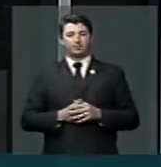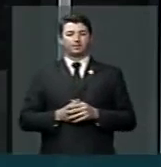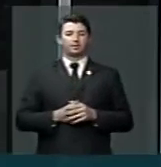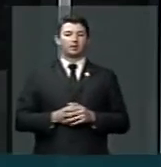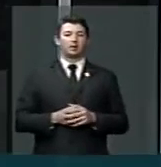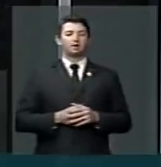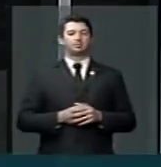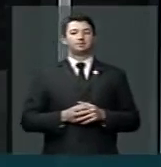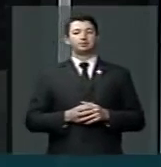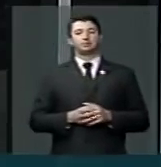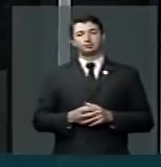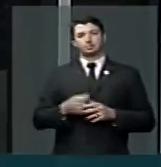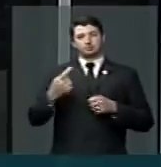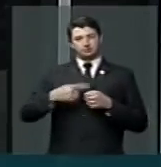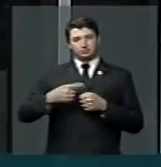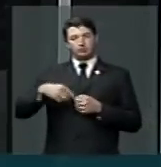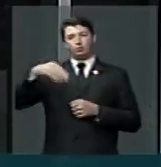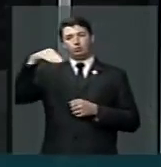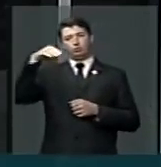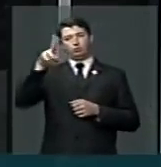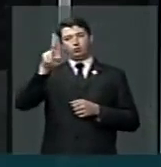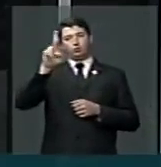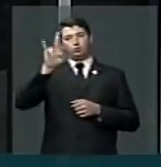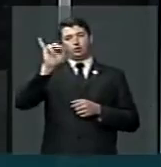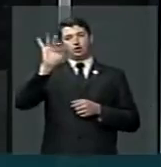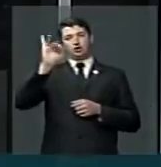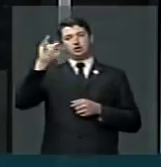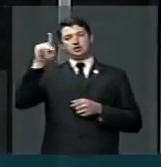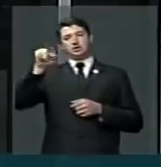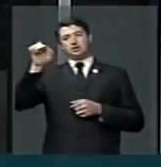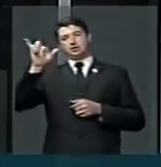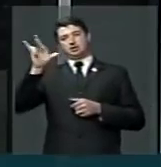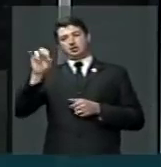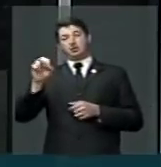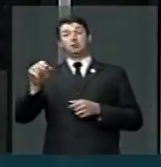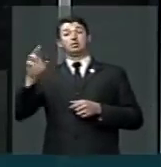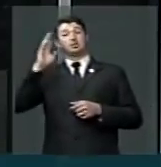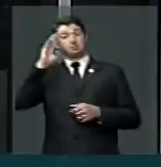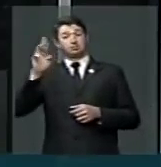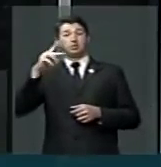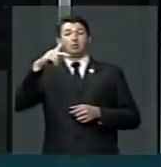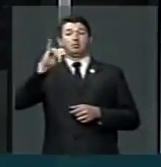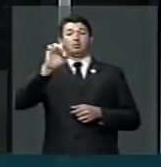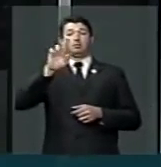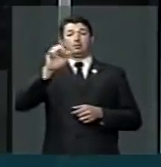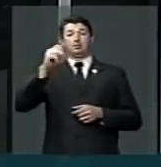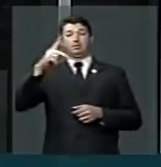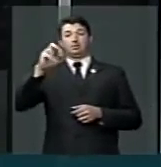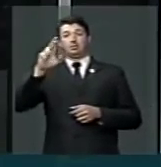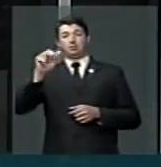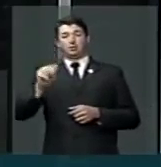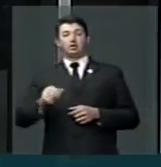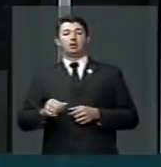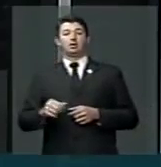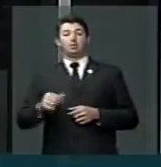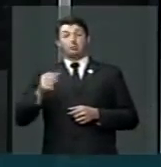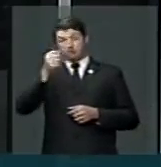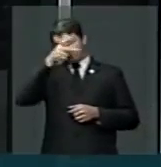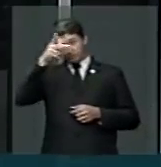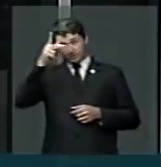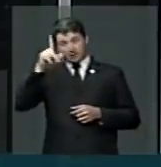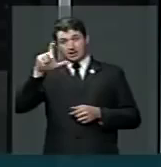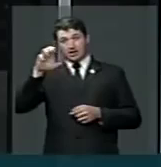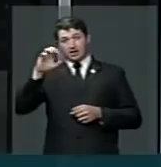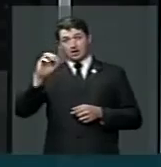Francisco, na cidade de Buritizeiro, sobretudo na cidade de Pirapora, onde o prefeito Léo Silveira, que é